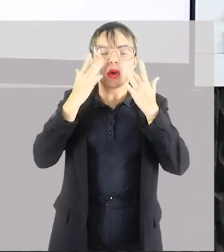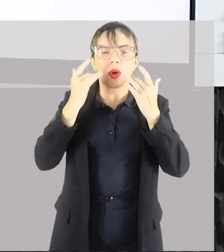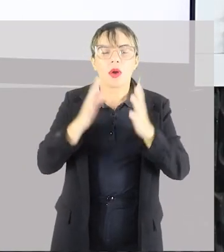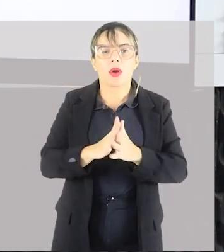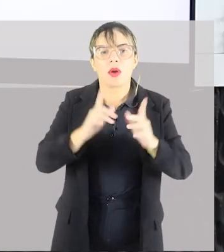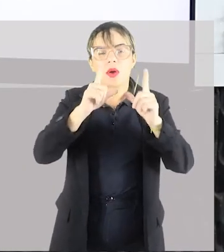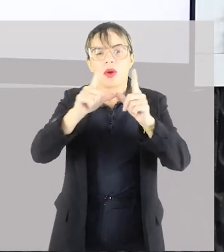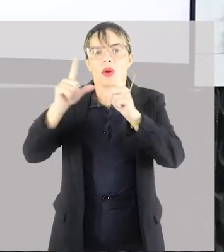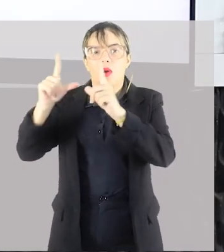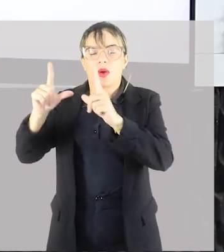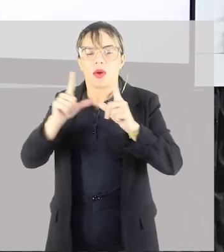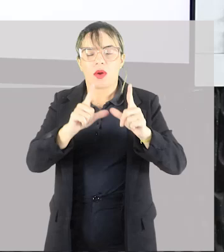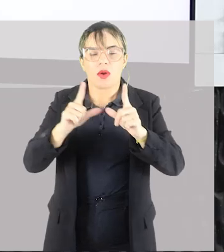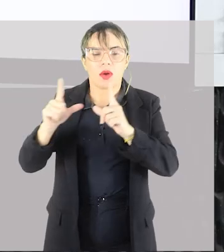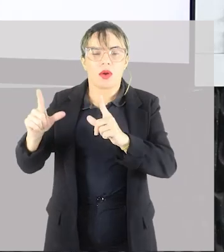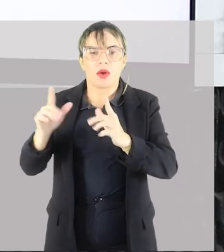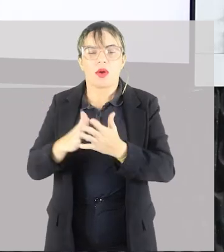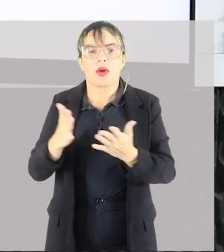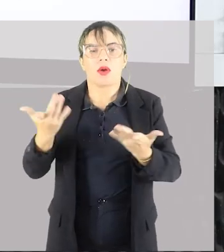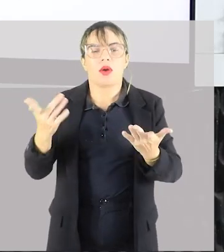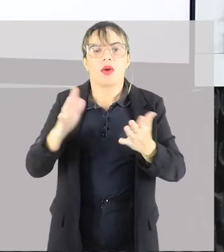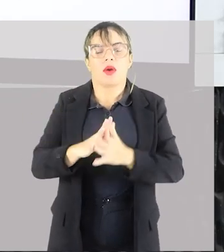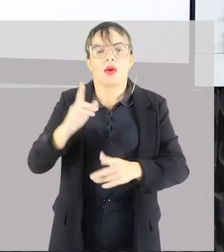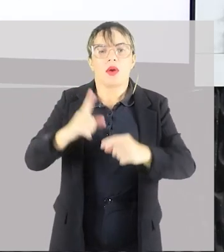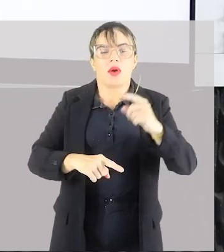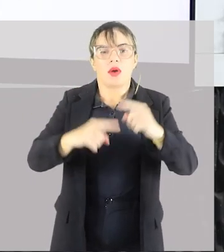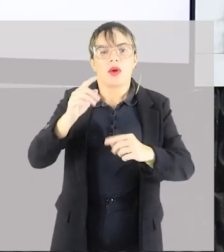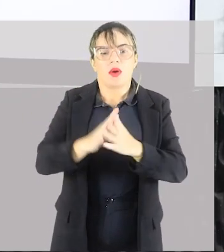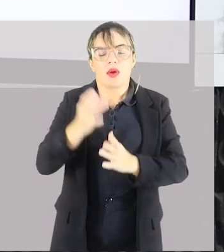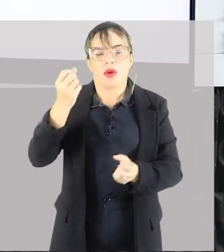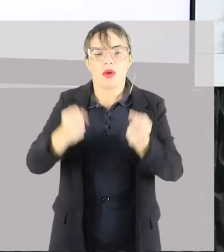Quadrinhos, produtos industriais,